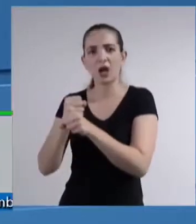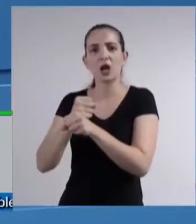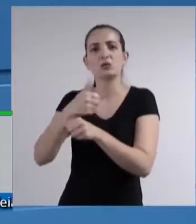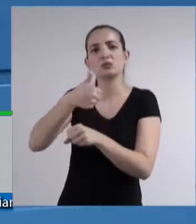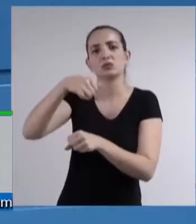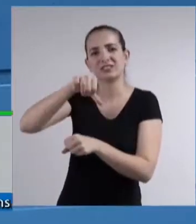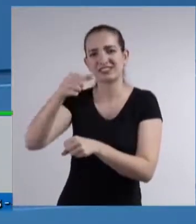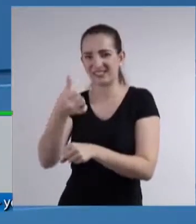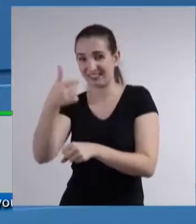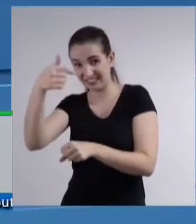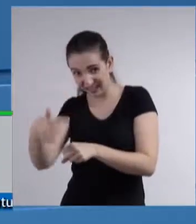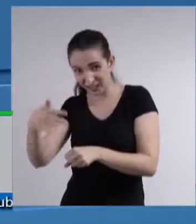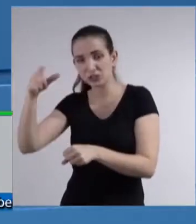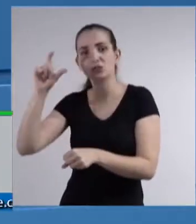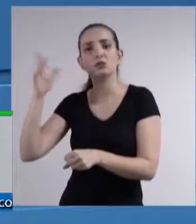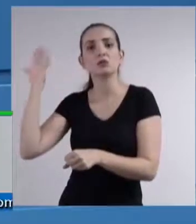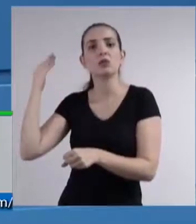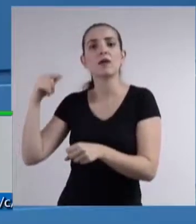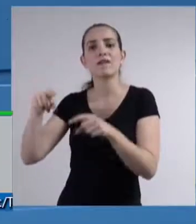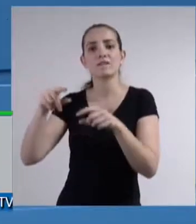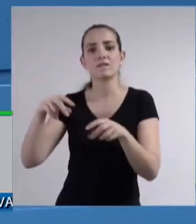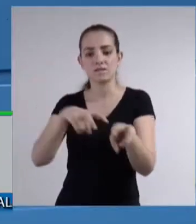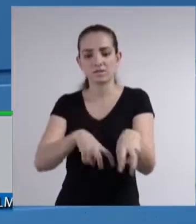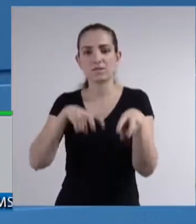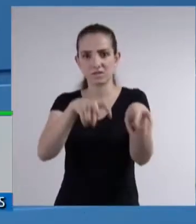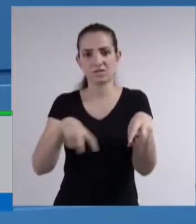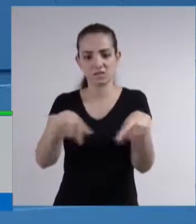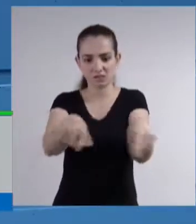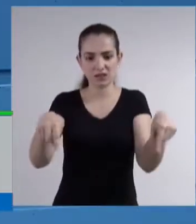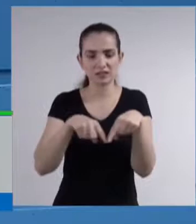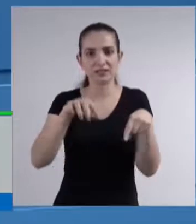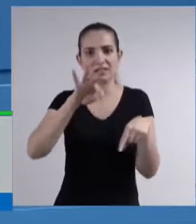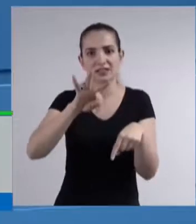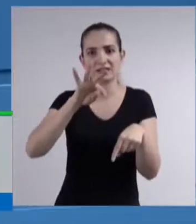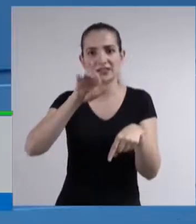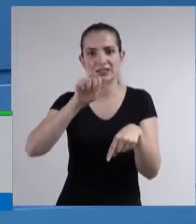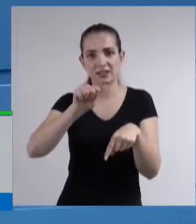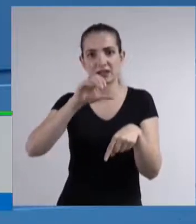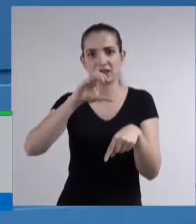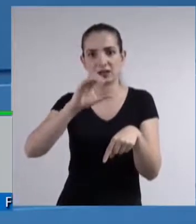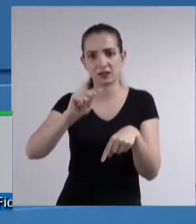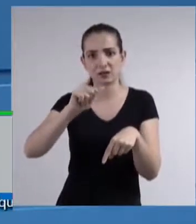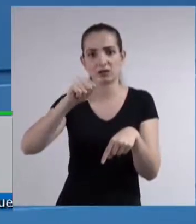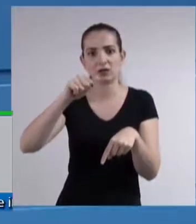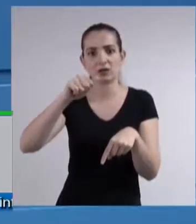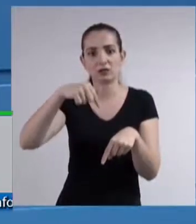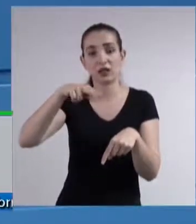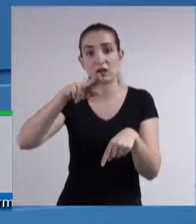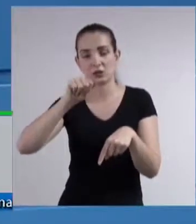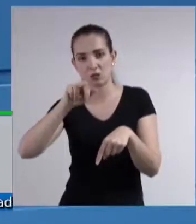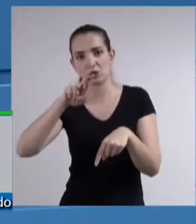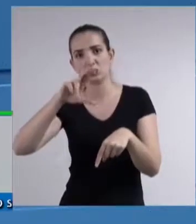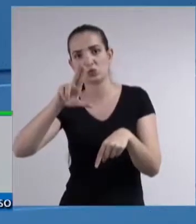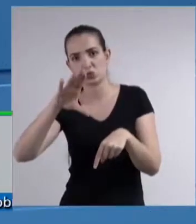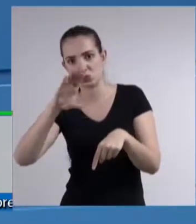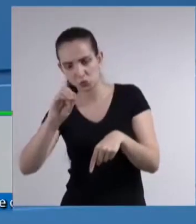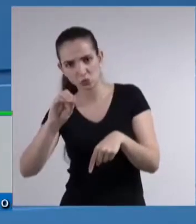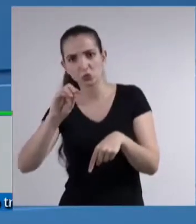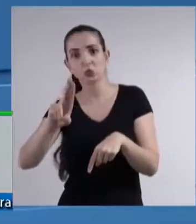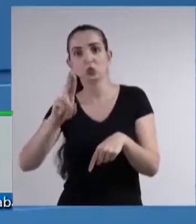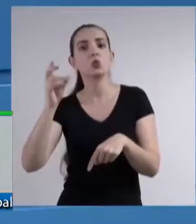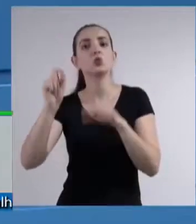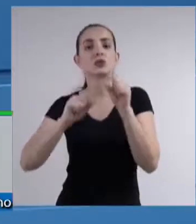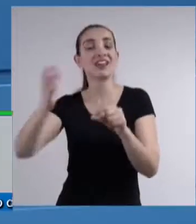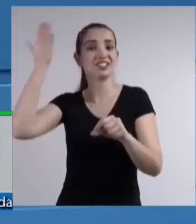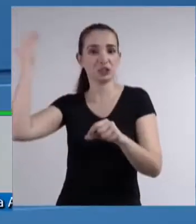Taquaruçu, e quem trabalhava para nós, para derrubar os matos, naquela época que não tinha motosserra de machado, eram os